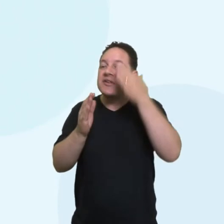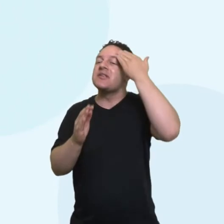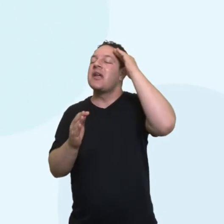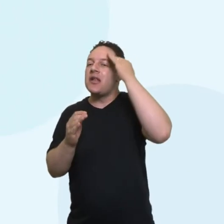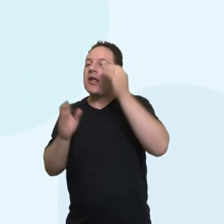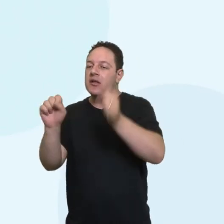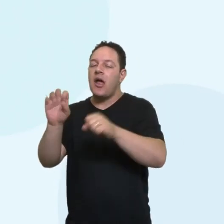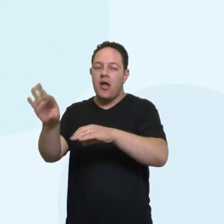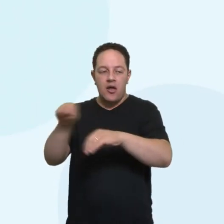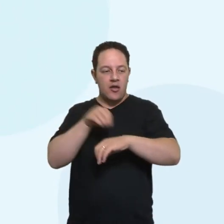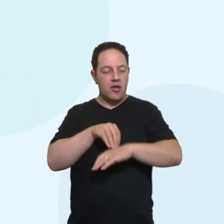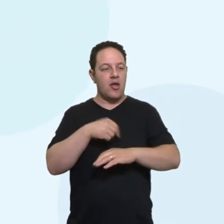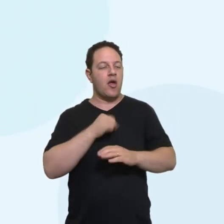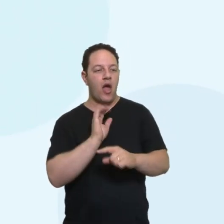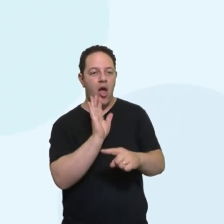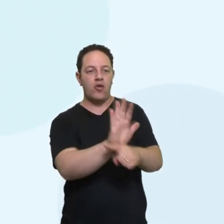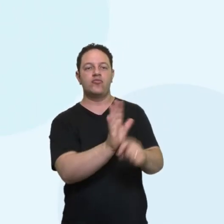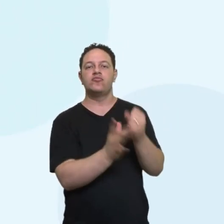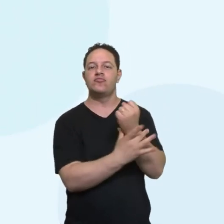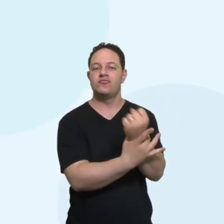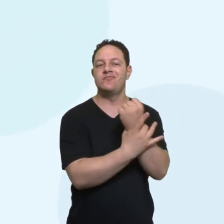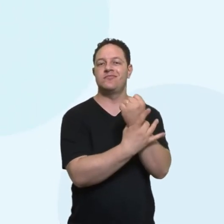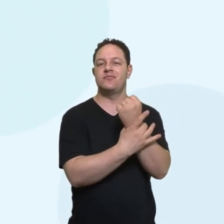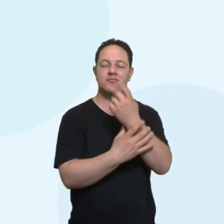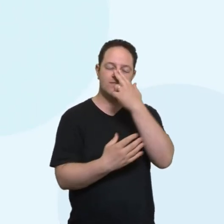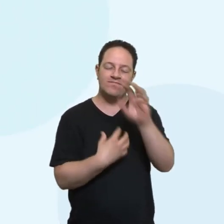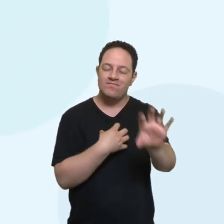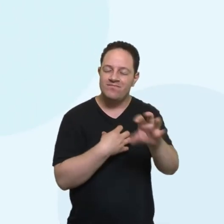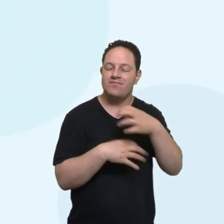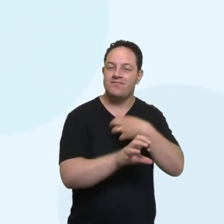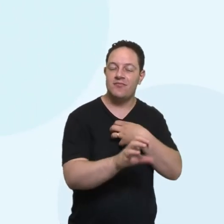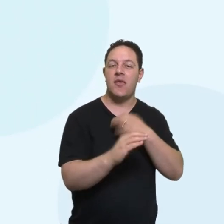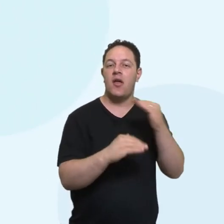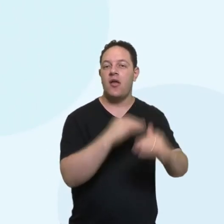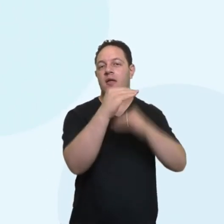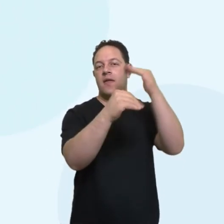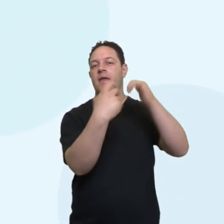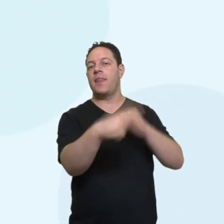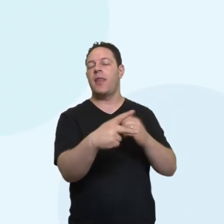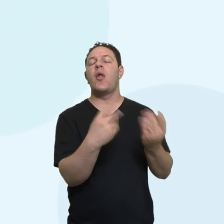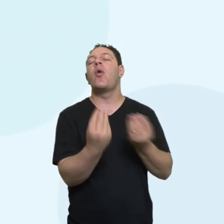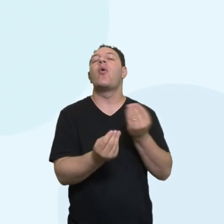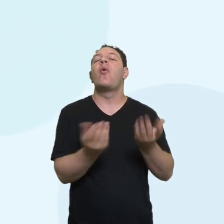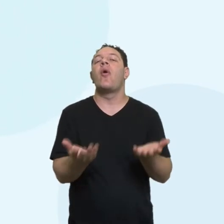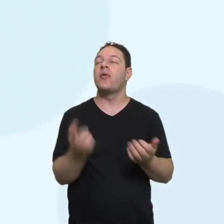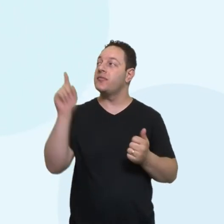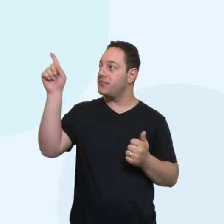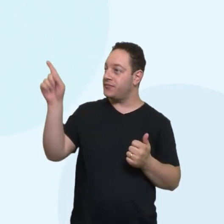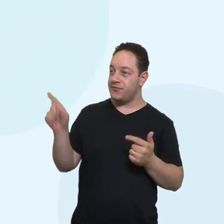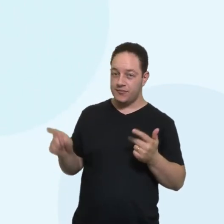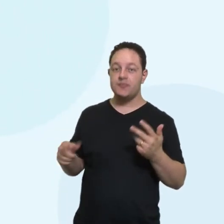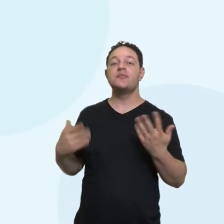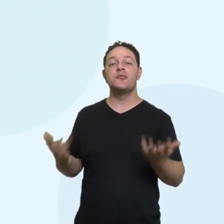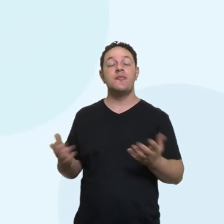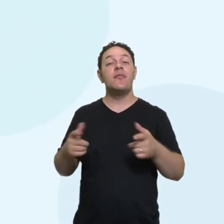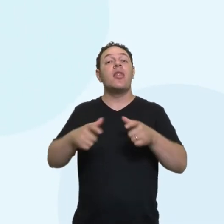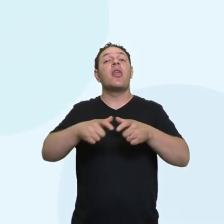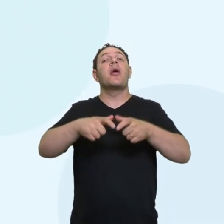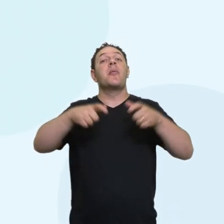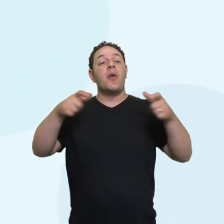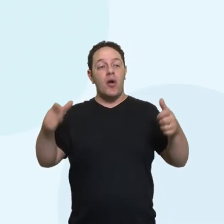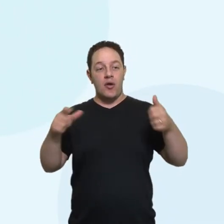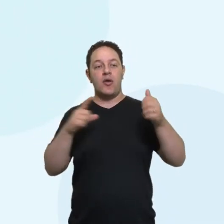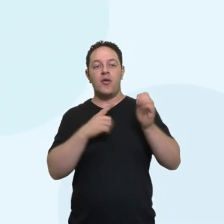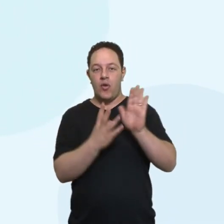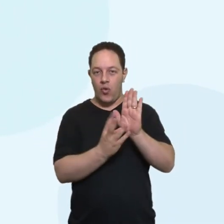uma mediação mais segura e afetiva para o desenvolvimento integral dos meus Estudantes estão a gente teve aí todos os